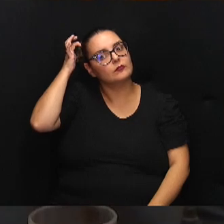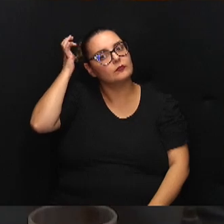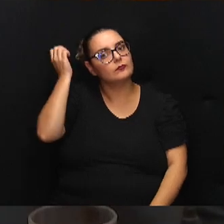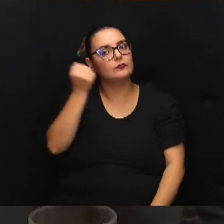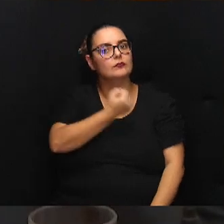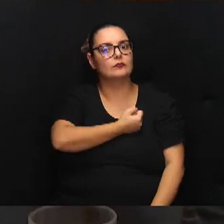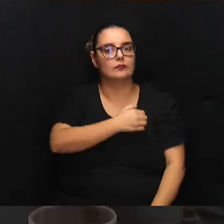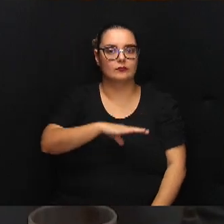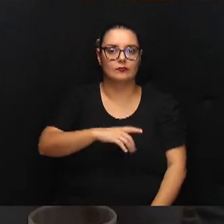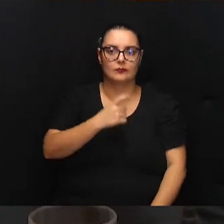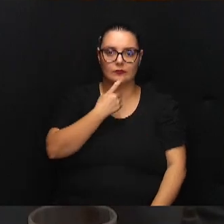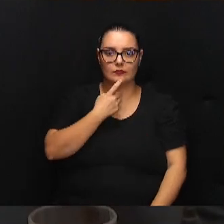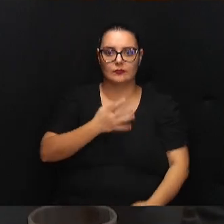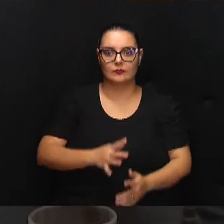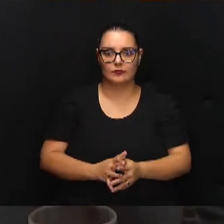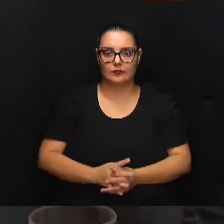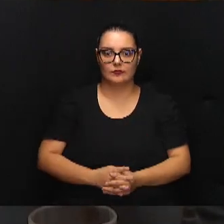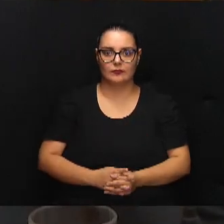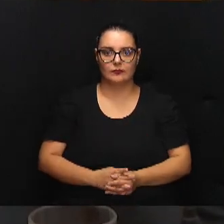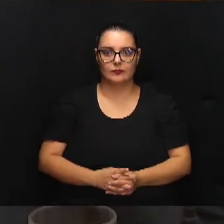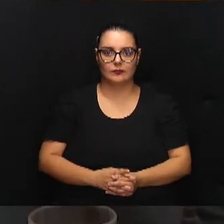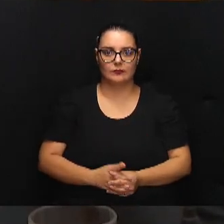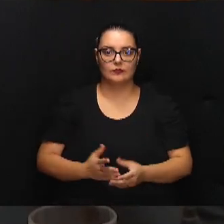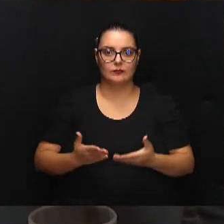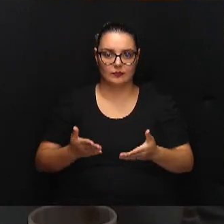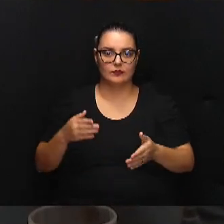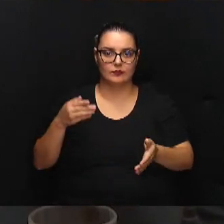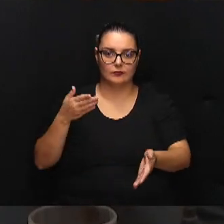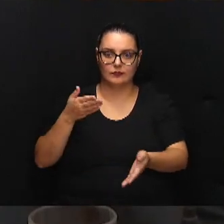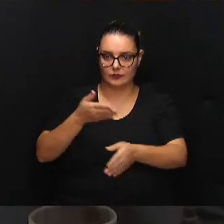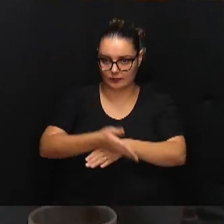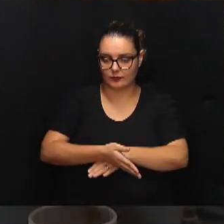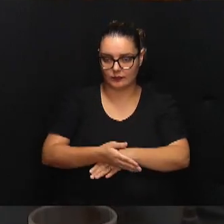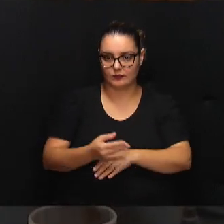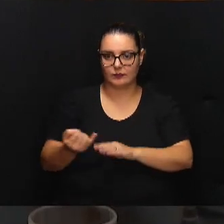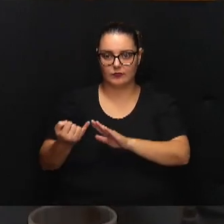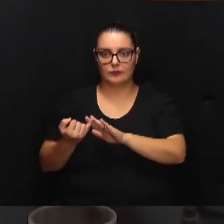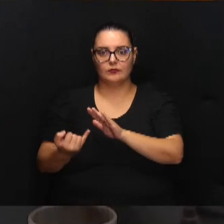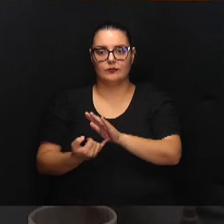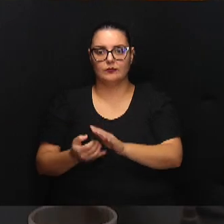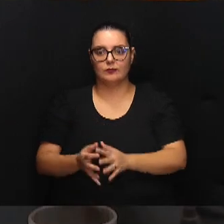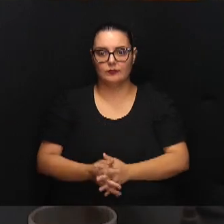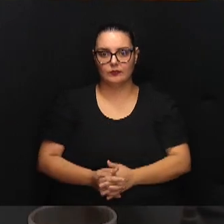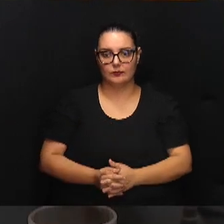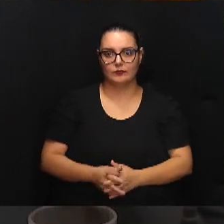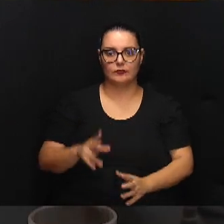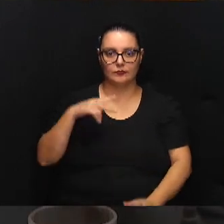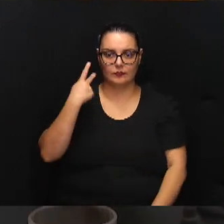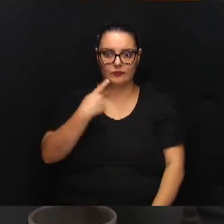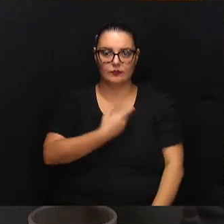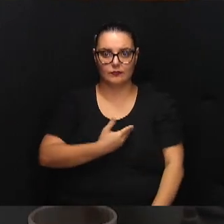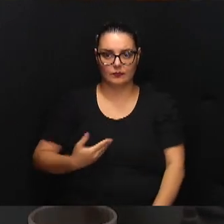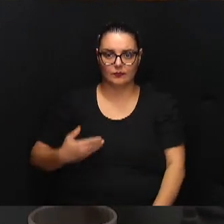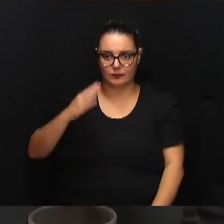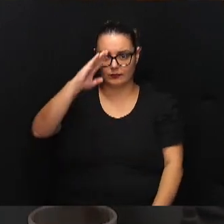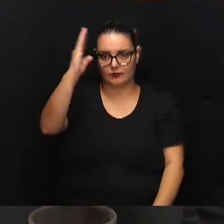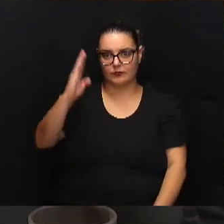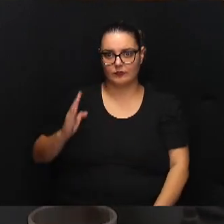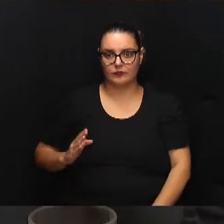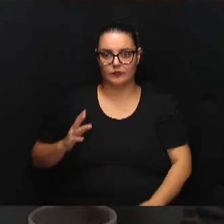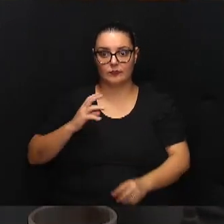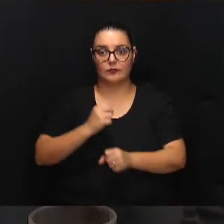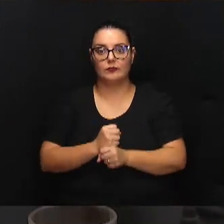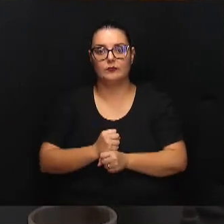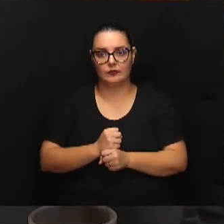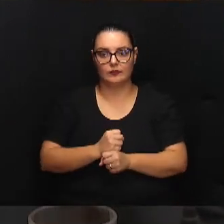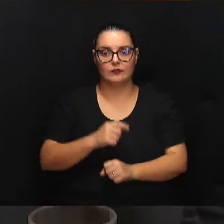tá? Que acho que a gente levantou, eu participo de uma instituição de políticas públicas no Brasil inteiro, e a